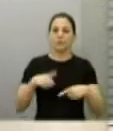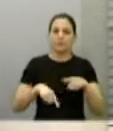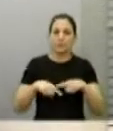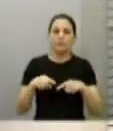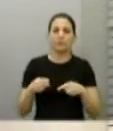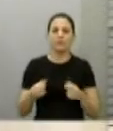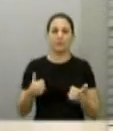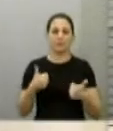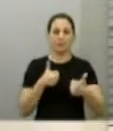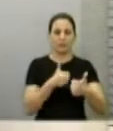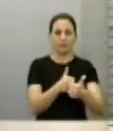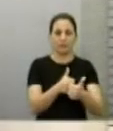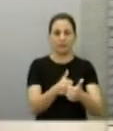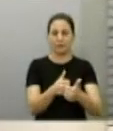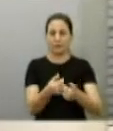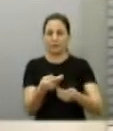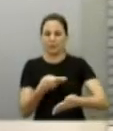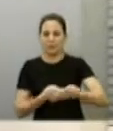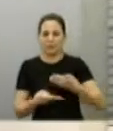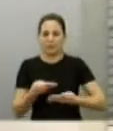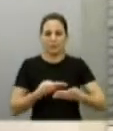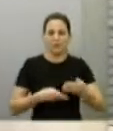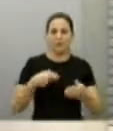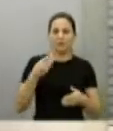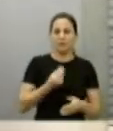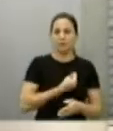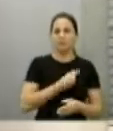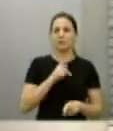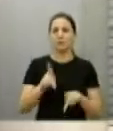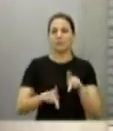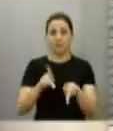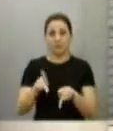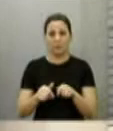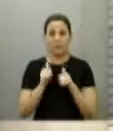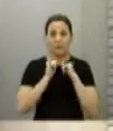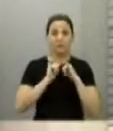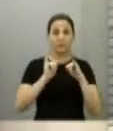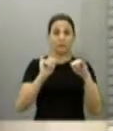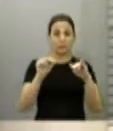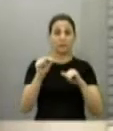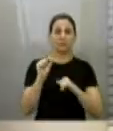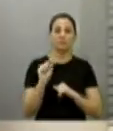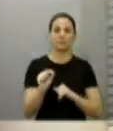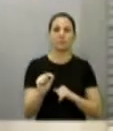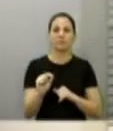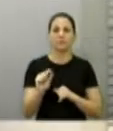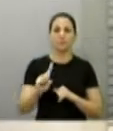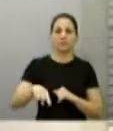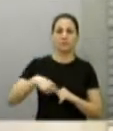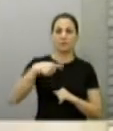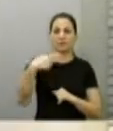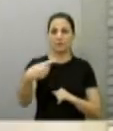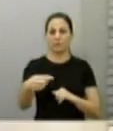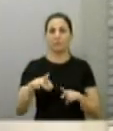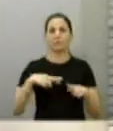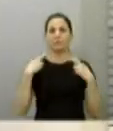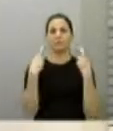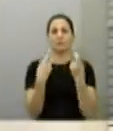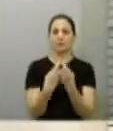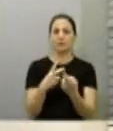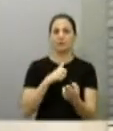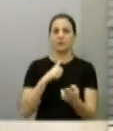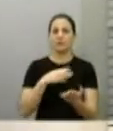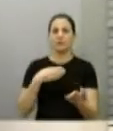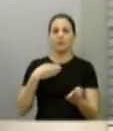aproximem e aperfeiçoem a relação da participação popular. E aqui quero anunciar que provavelmente na próxima sessão